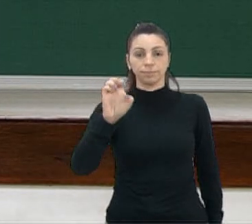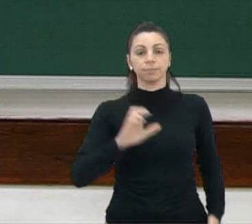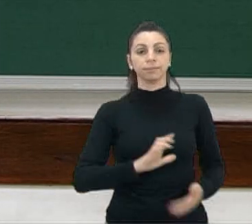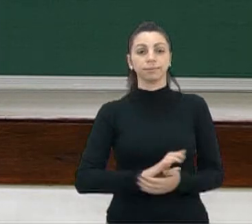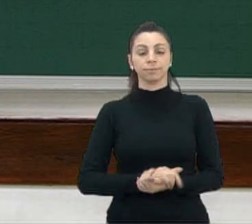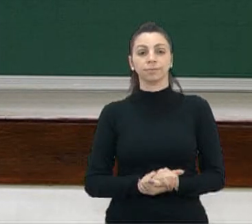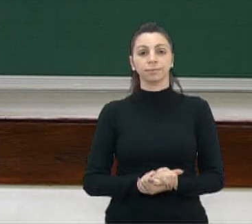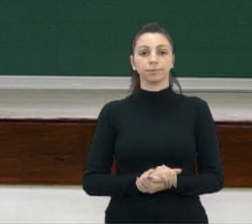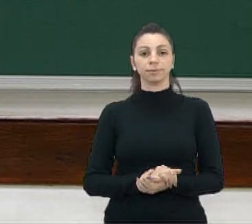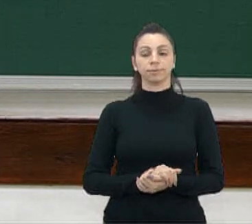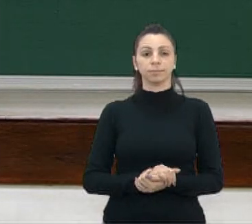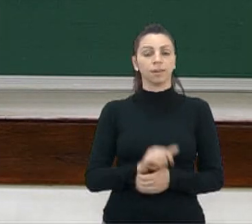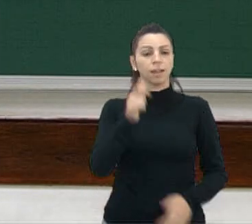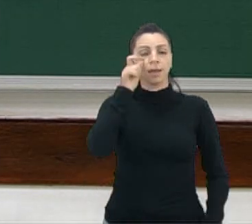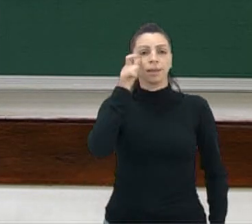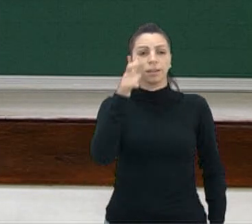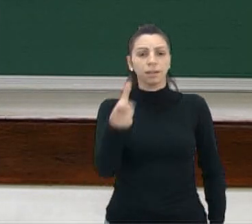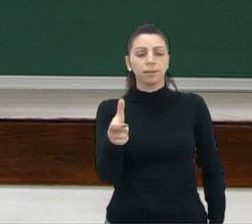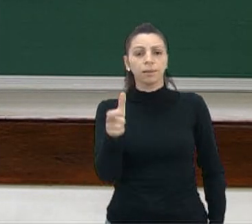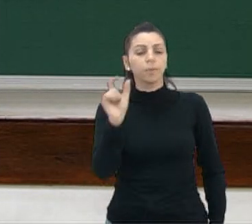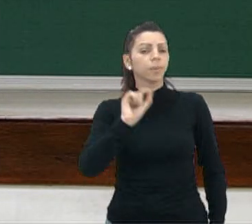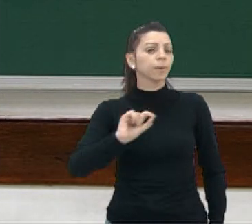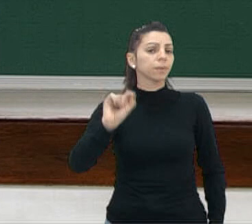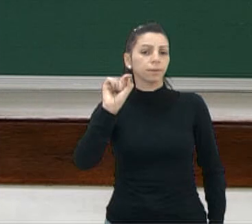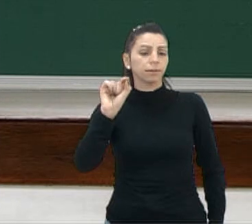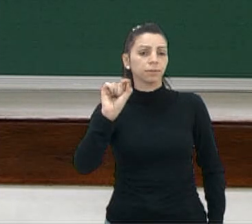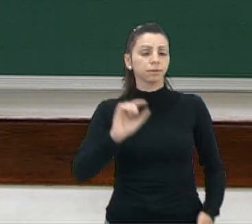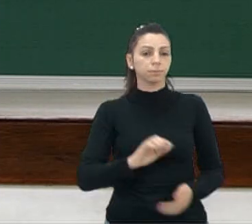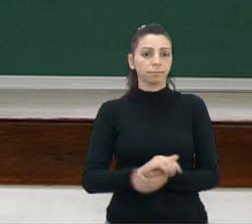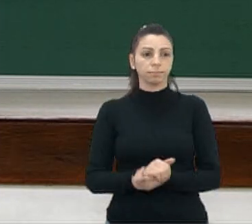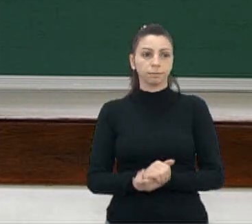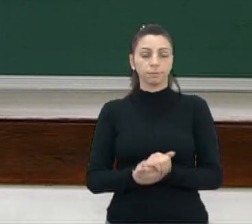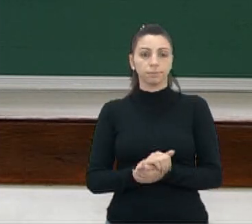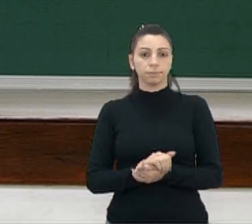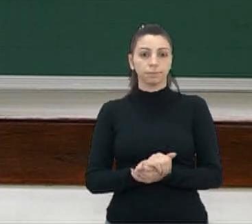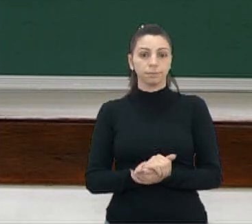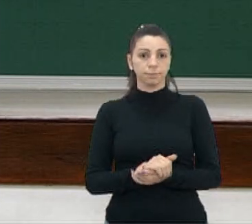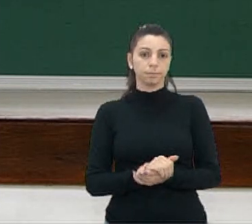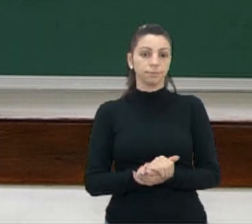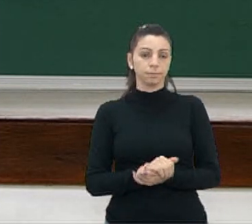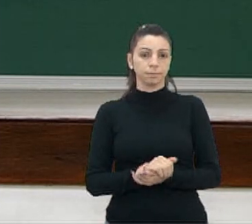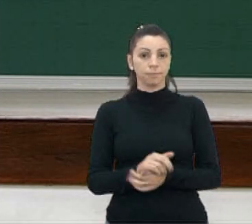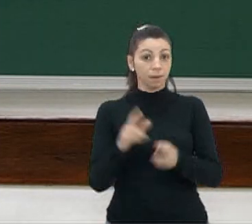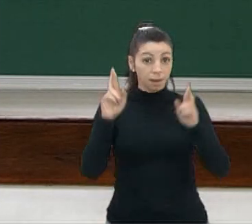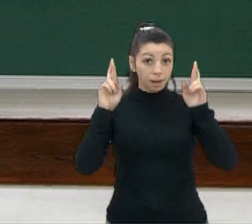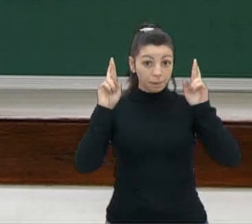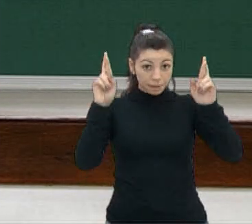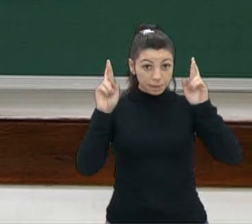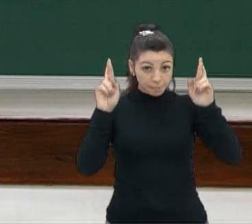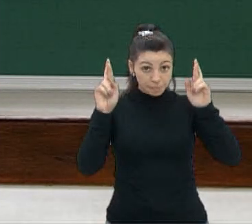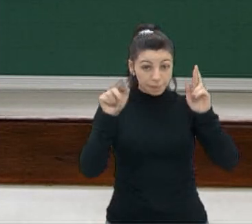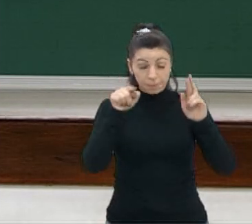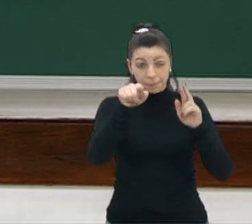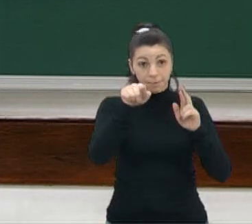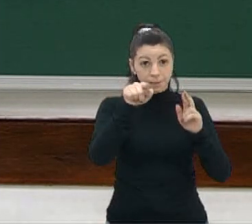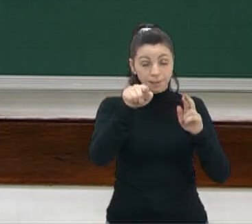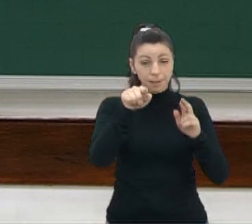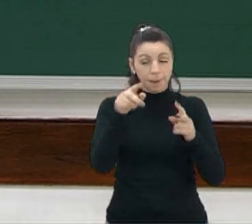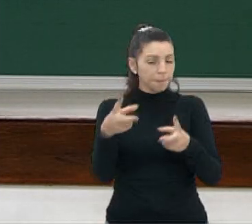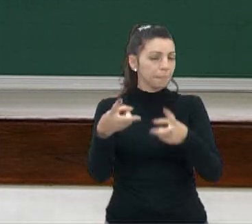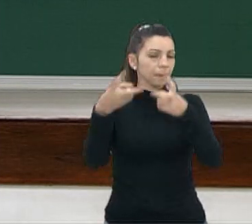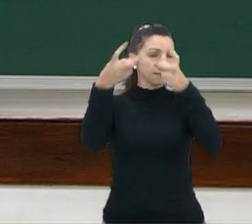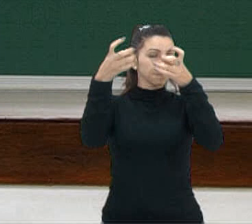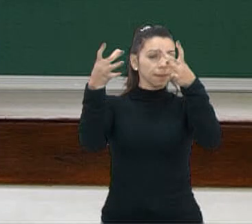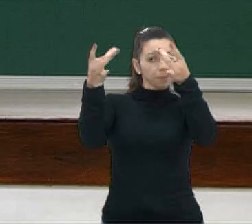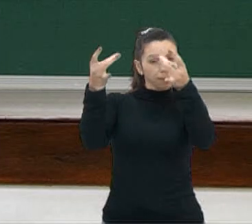é interessante. Eu espero que vocês tenham conseguido perceber um detalhezinho pequeno,